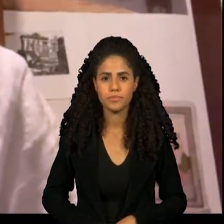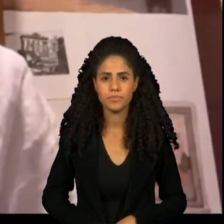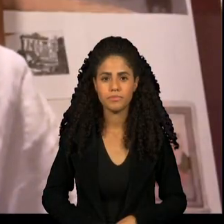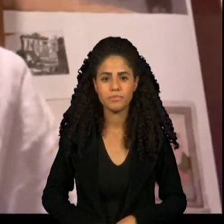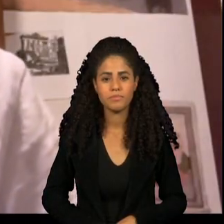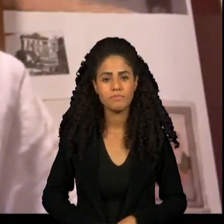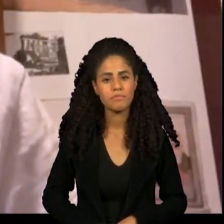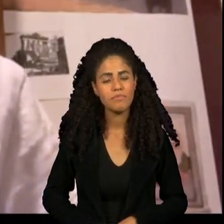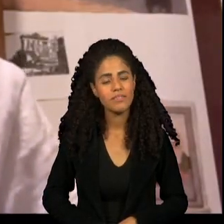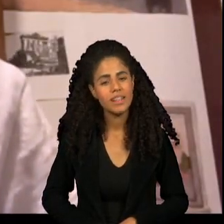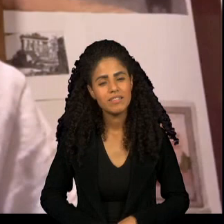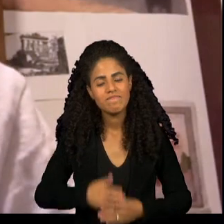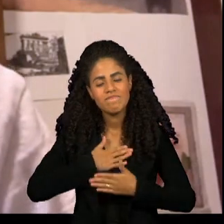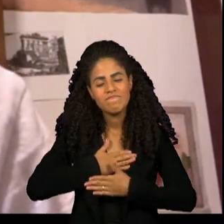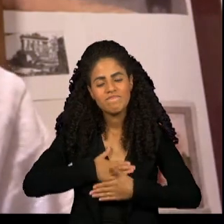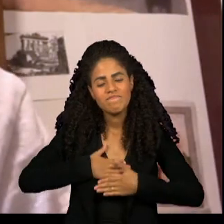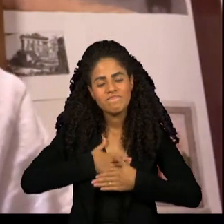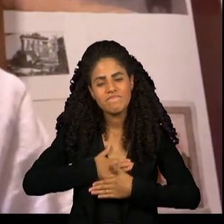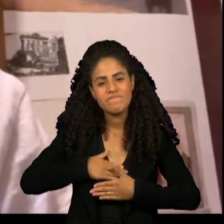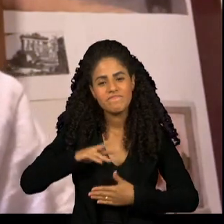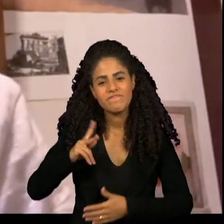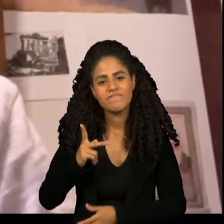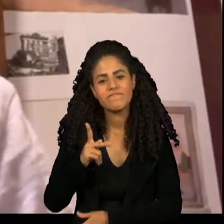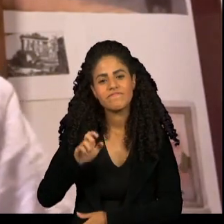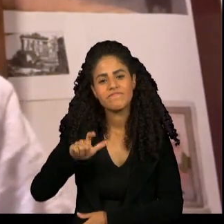Querida Helena,